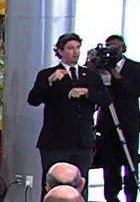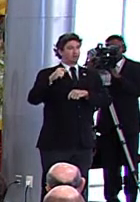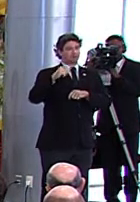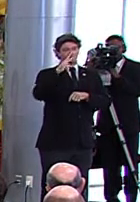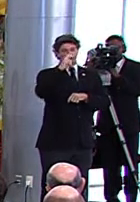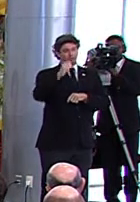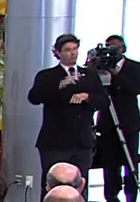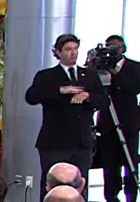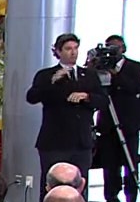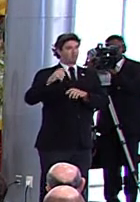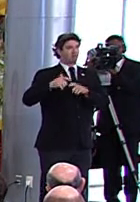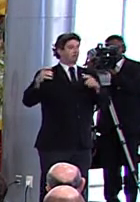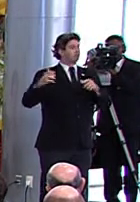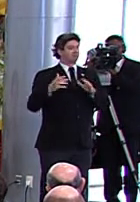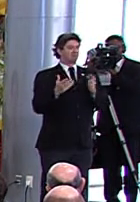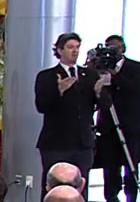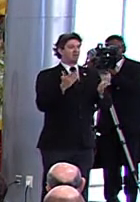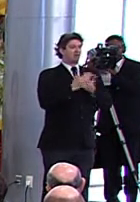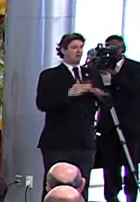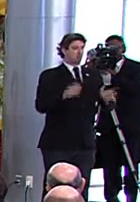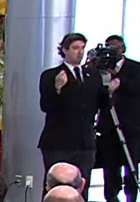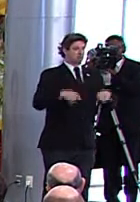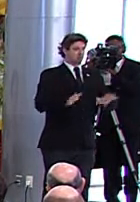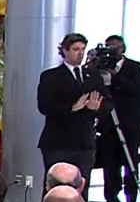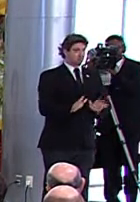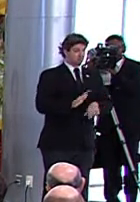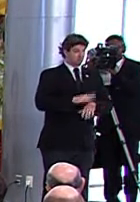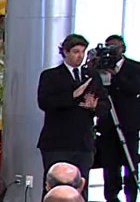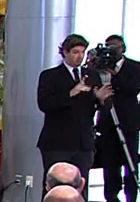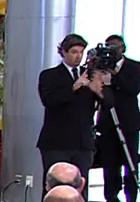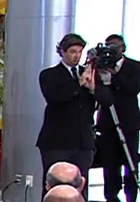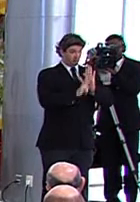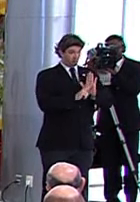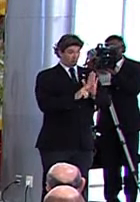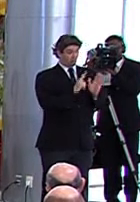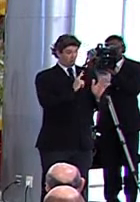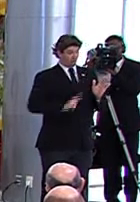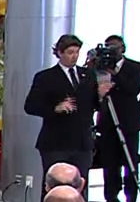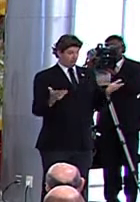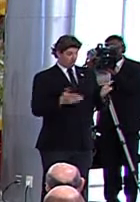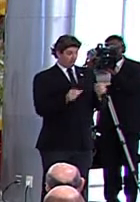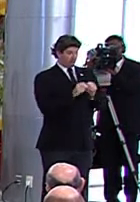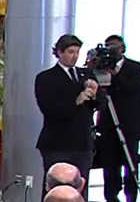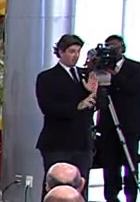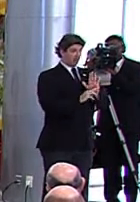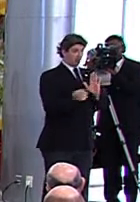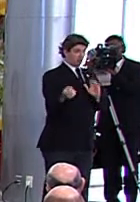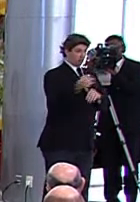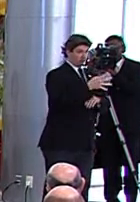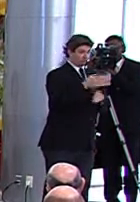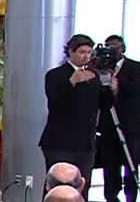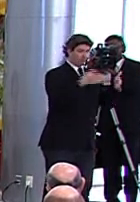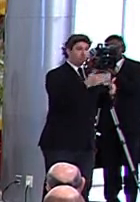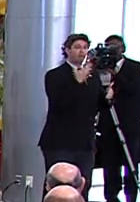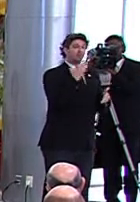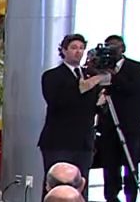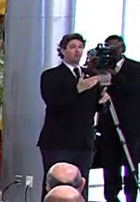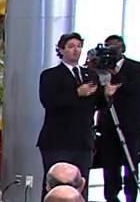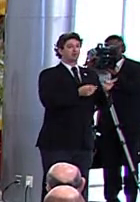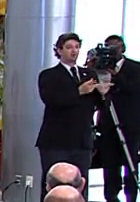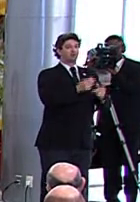mais. Com as regras específicas que o governo federal está adotando para a produção